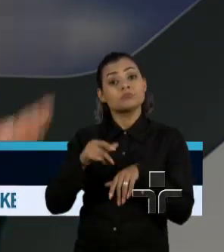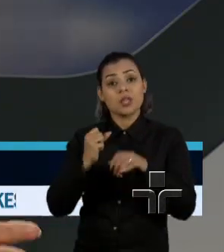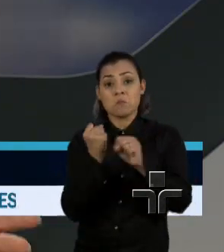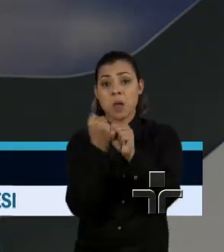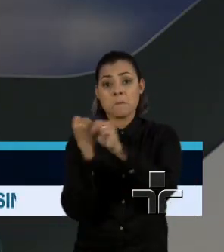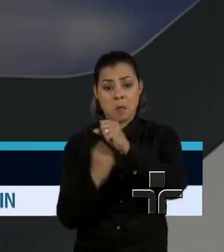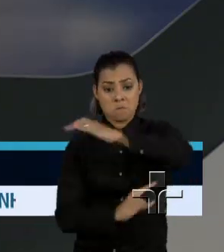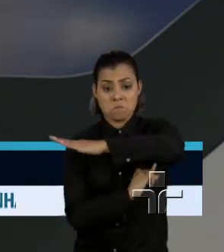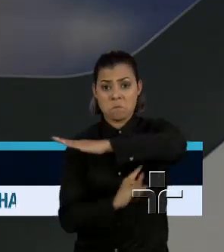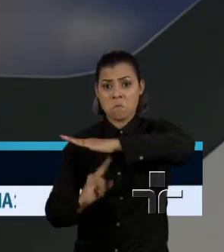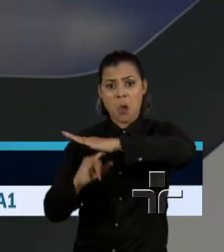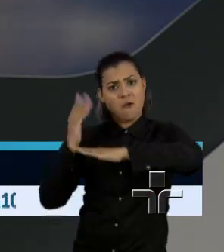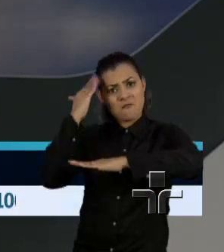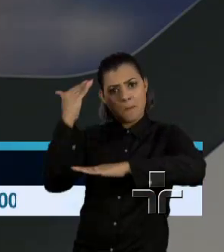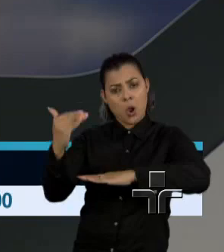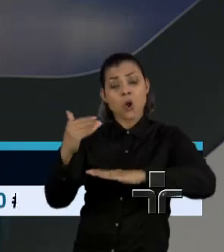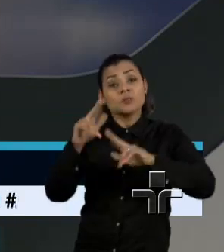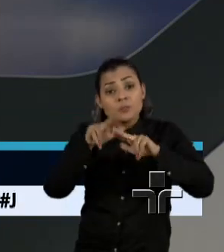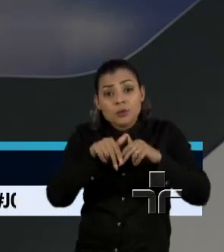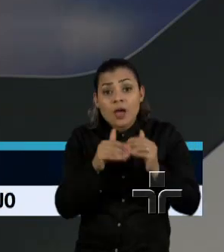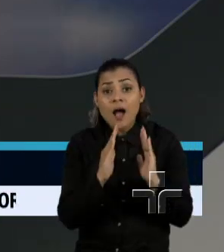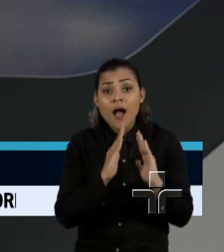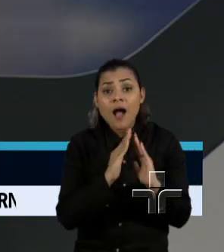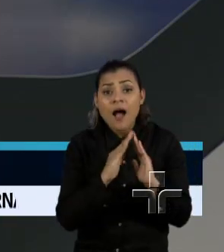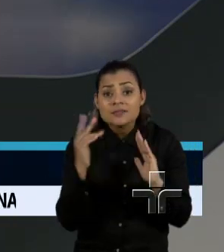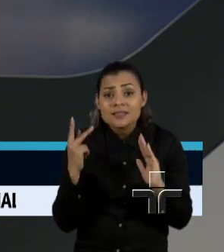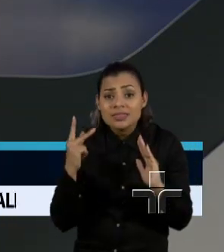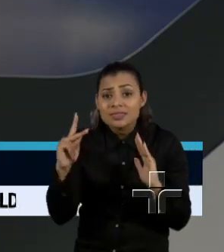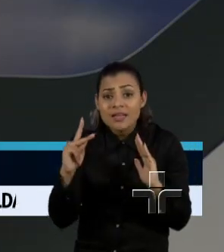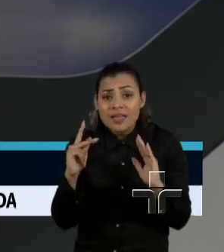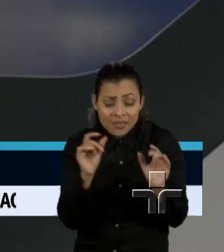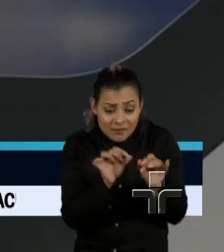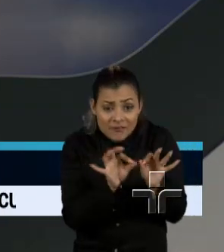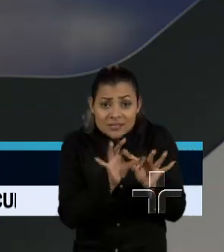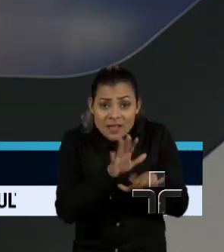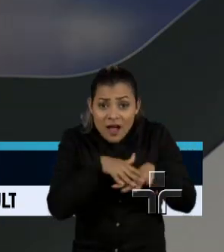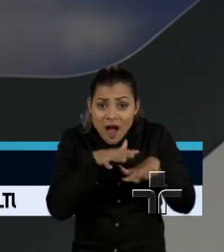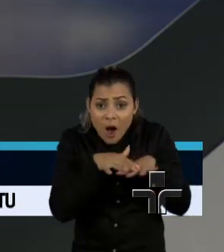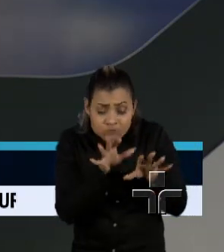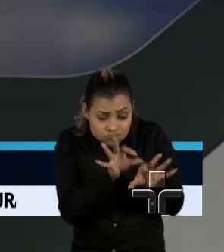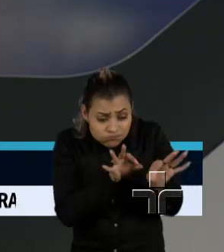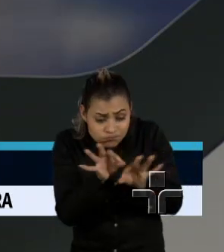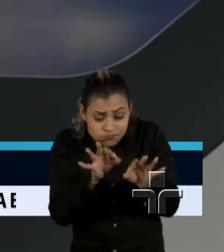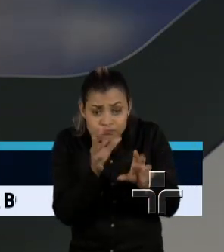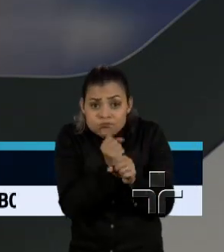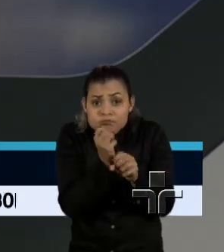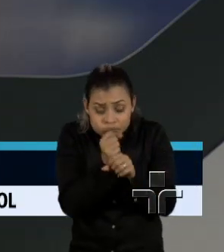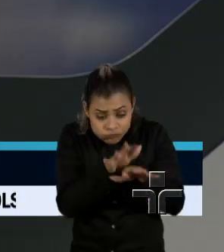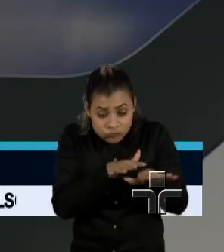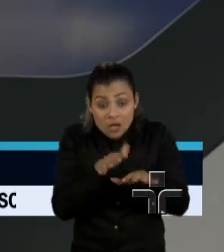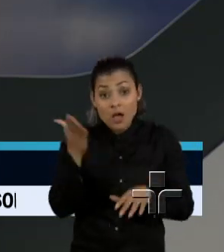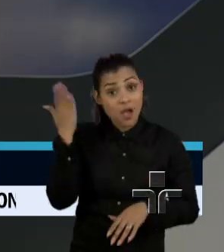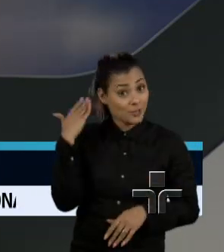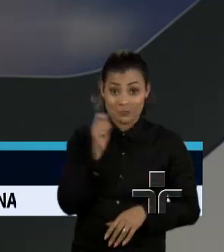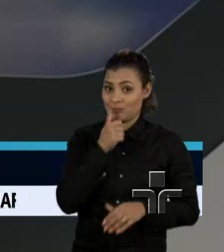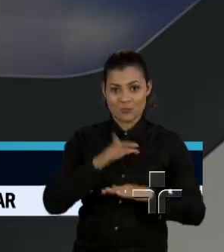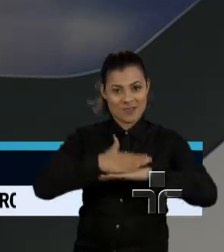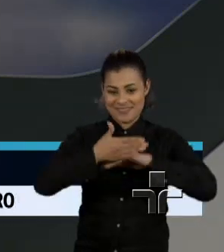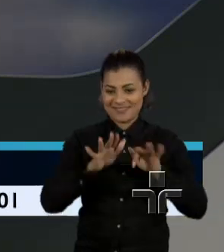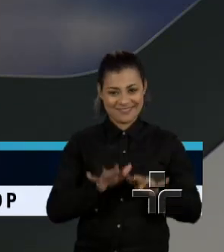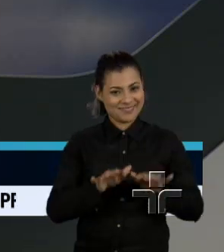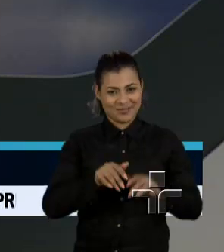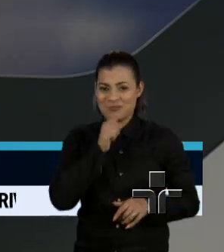a história, né? E a casinha onde ele fazia os cálculos, naquela época a gente não tinha computador, a gente não